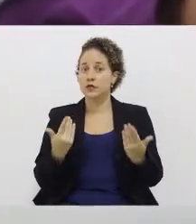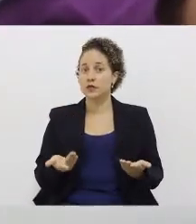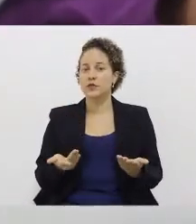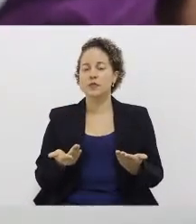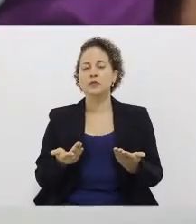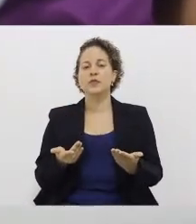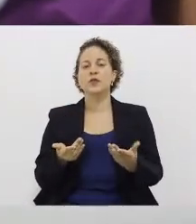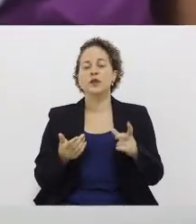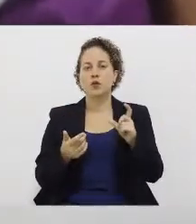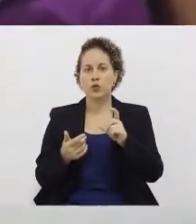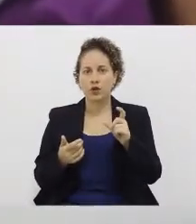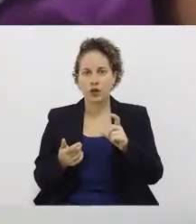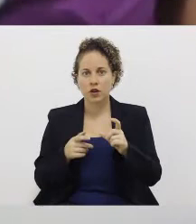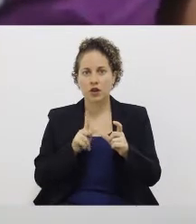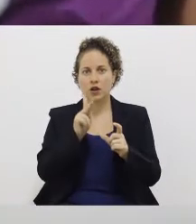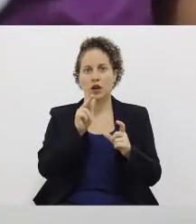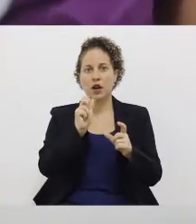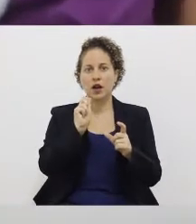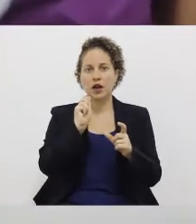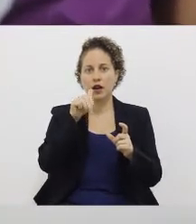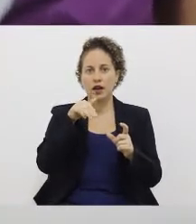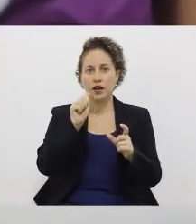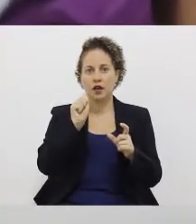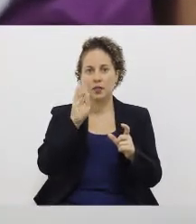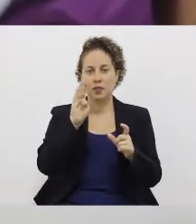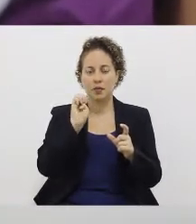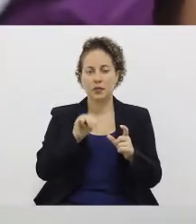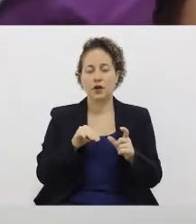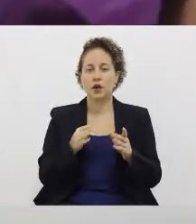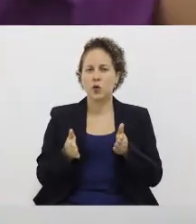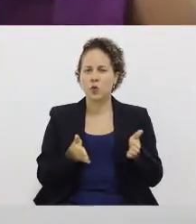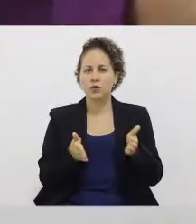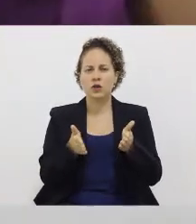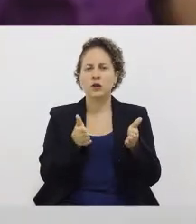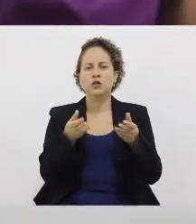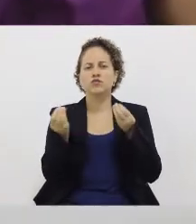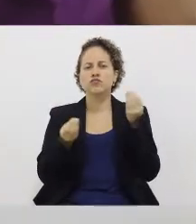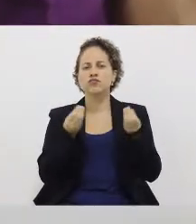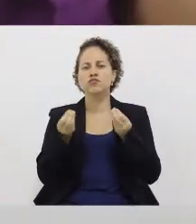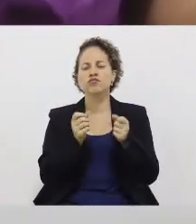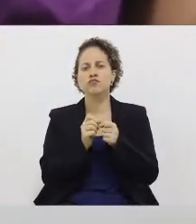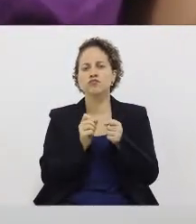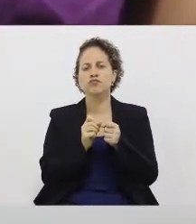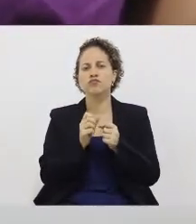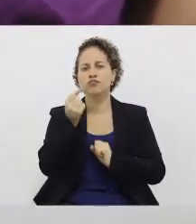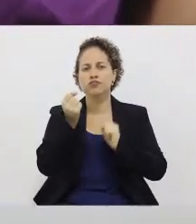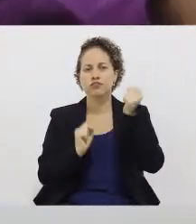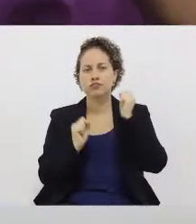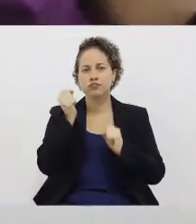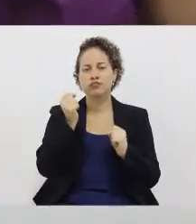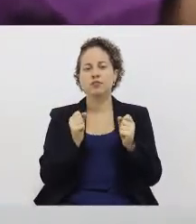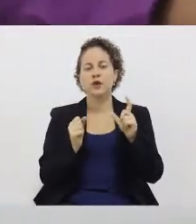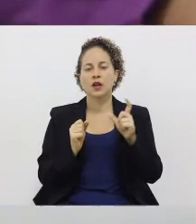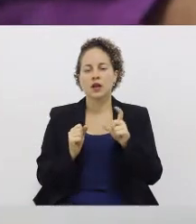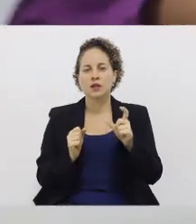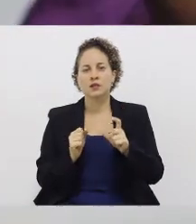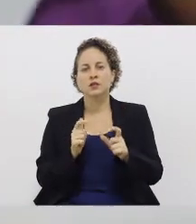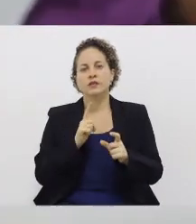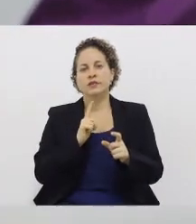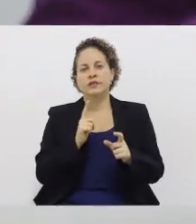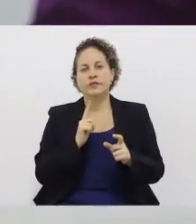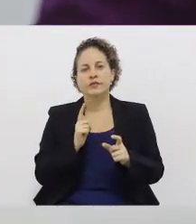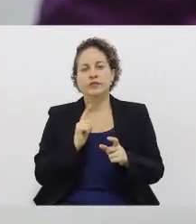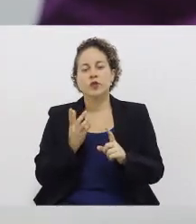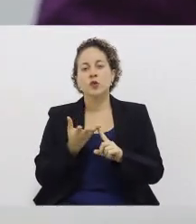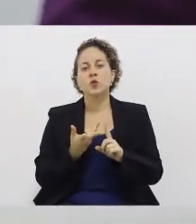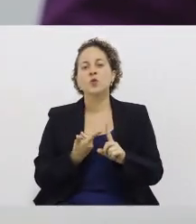o cartão, que é o Kanban, é o direcionador da produção. Apenas através da circulação de cartões, as pessoas sabem